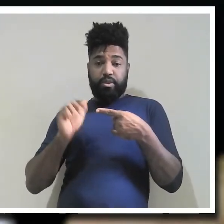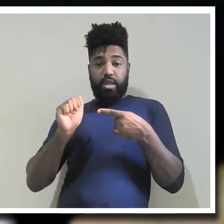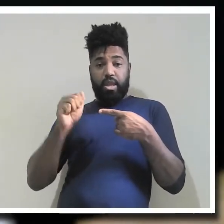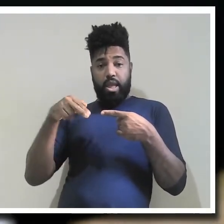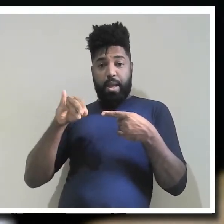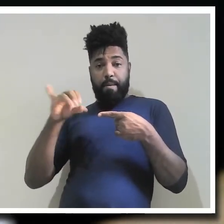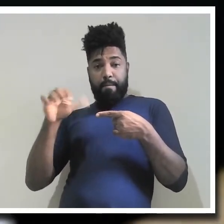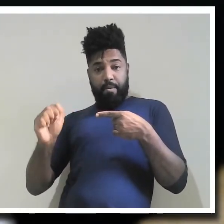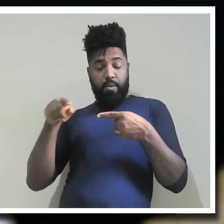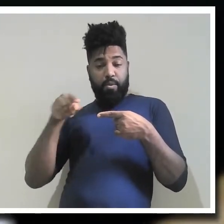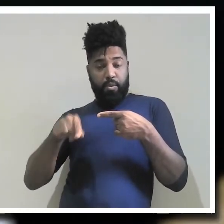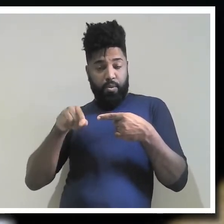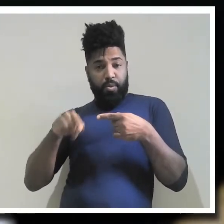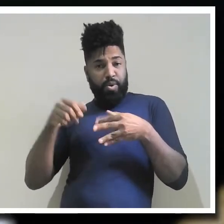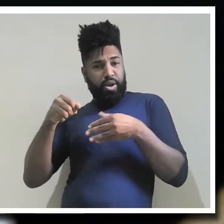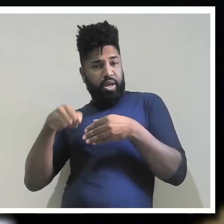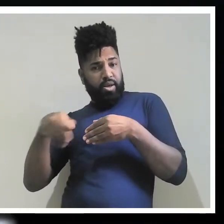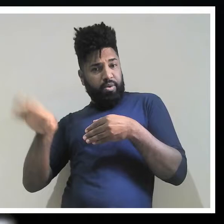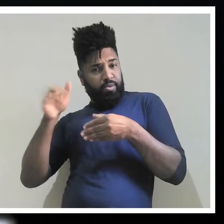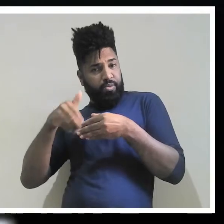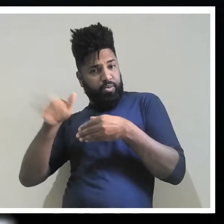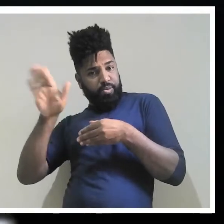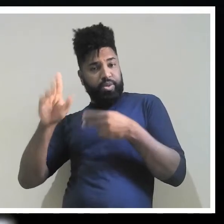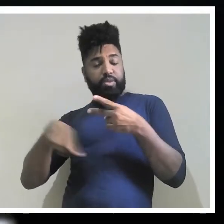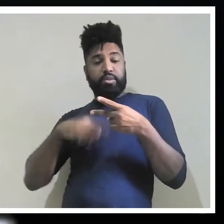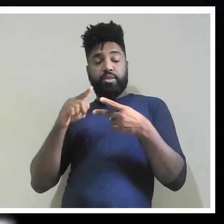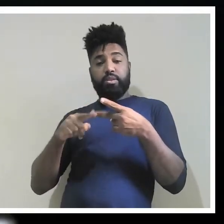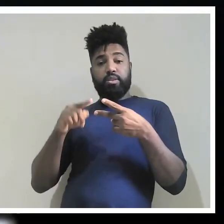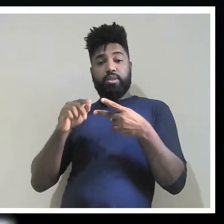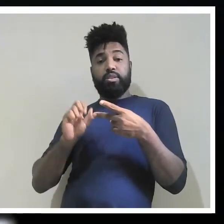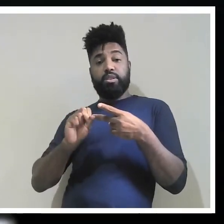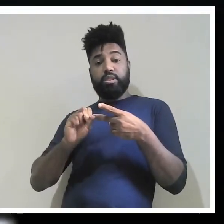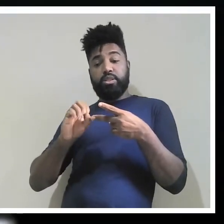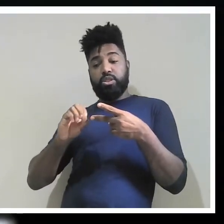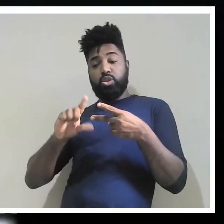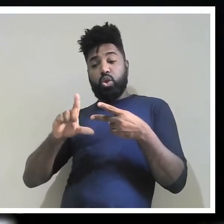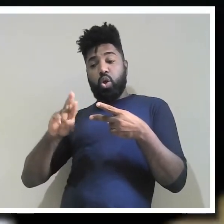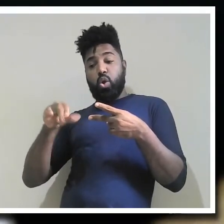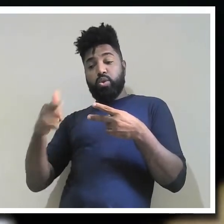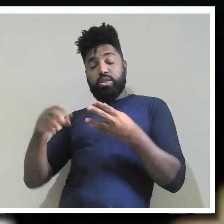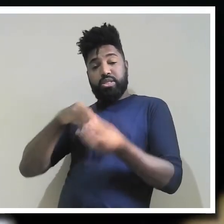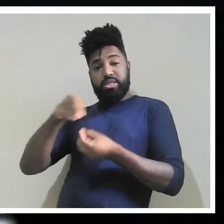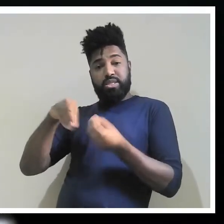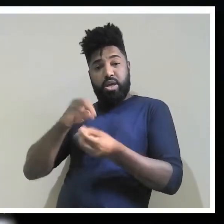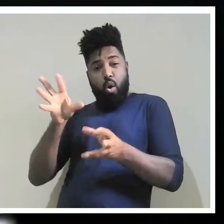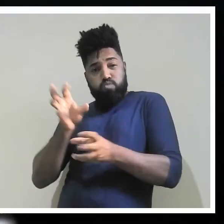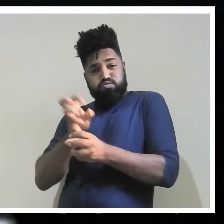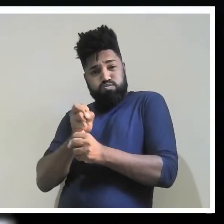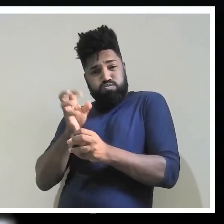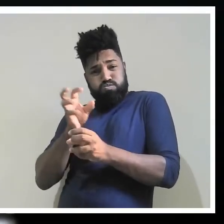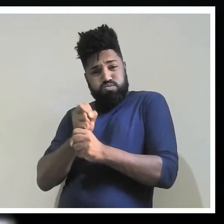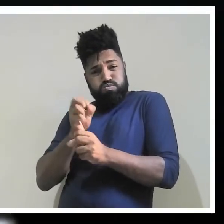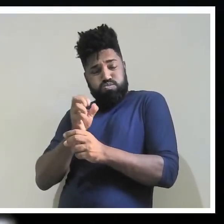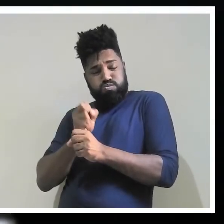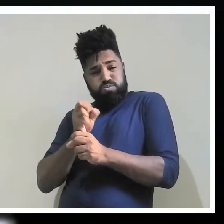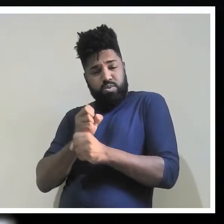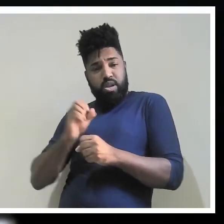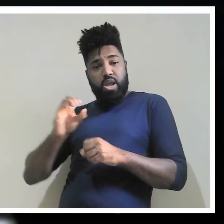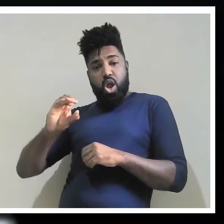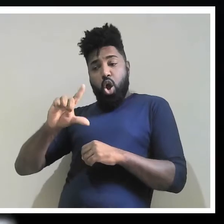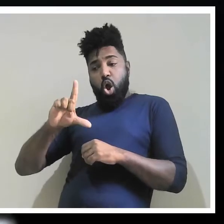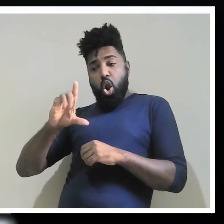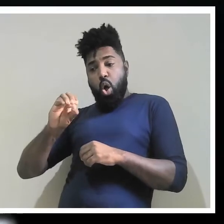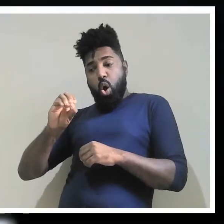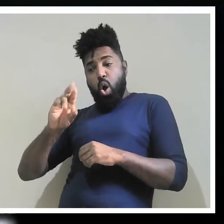excesso no Becker, e o segundo é de deixar a solução um pouco mais concentrada para que nós possamos recuperar uma quantidade maior de cloreto de